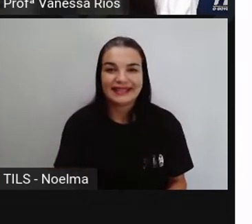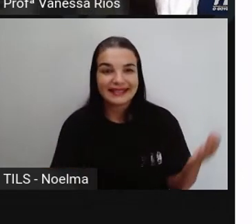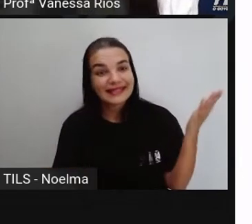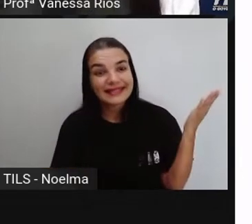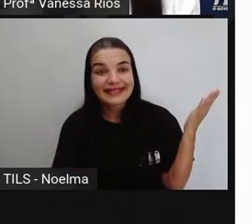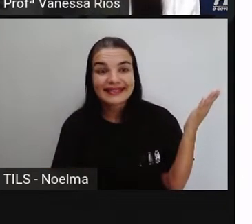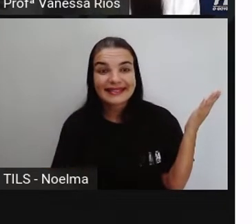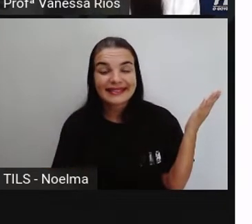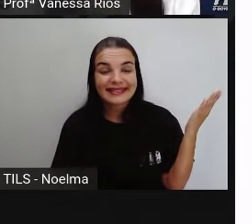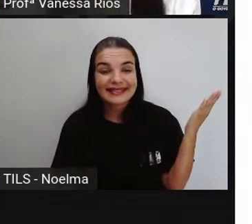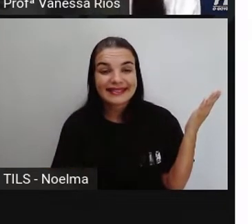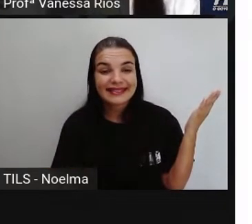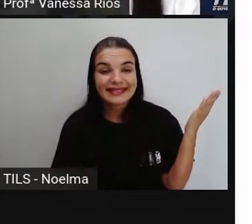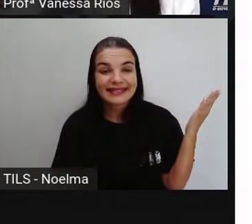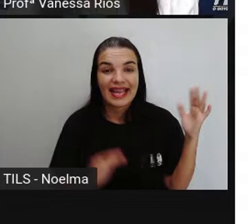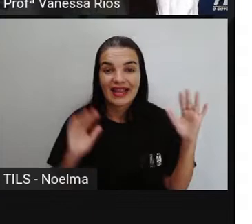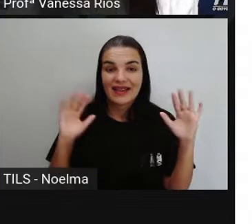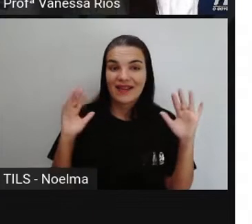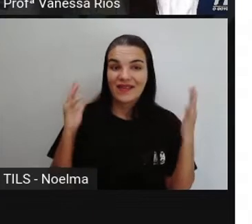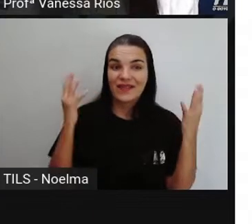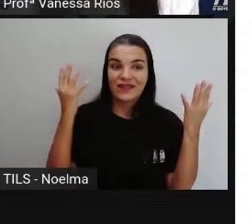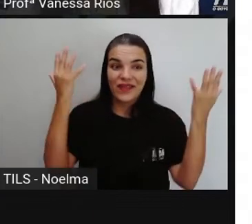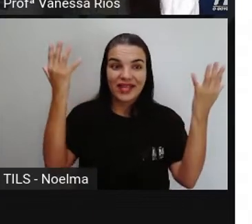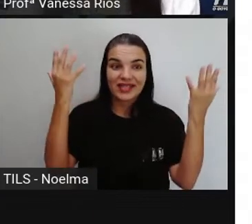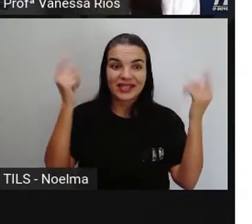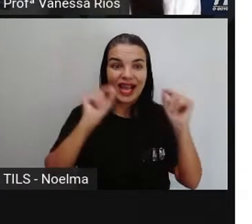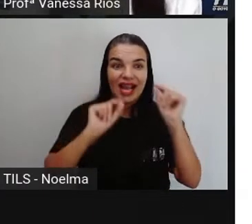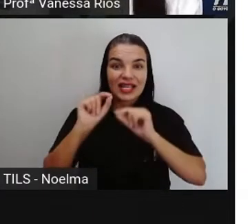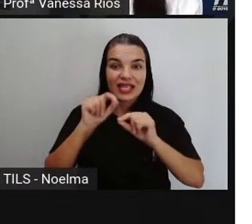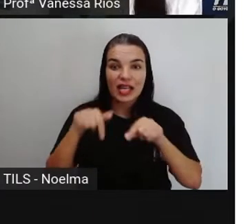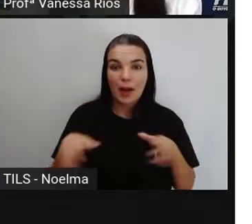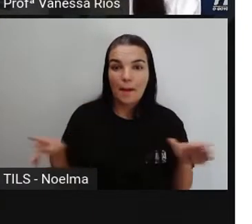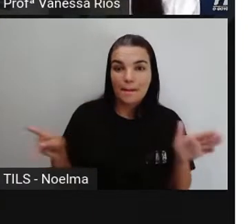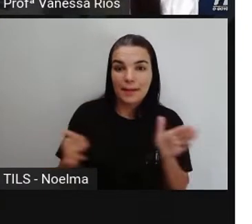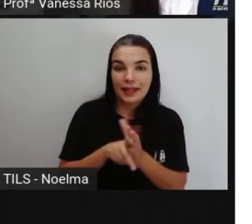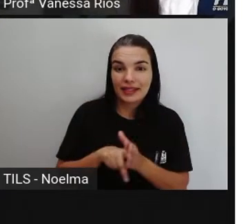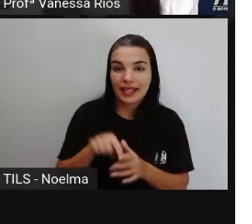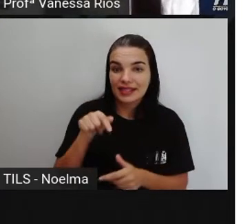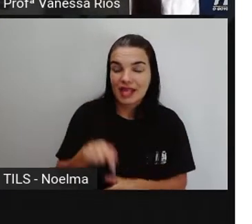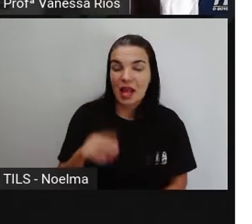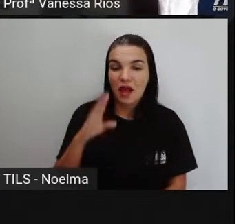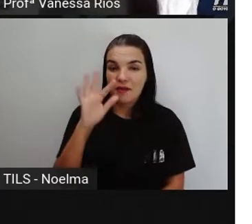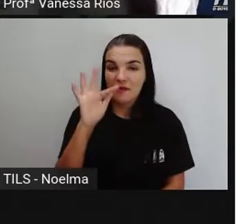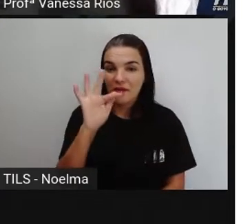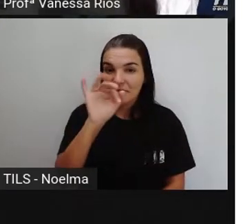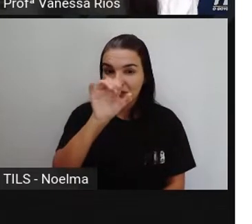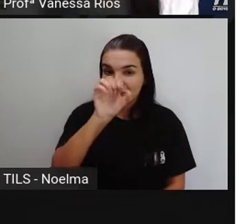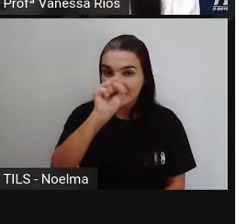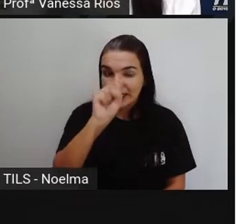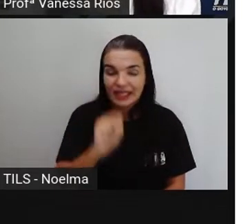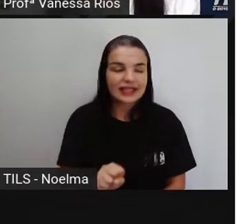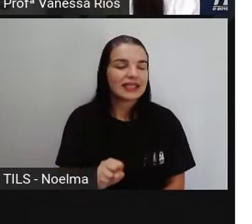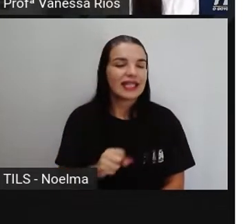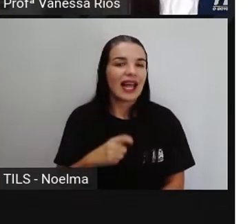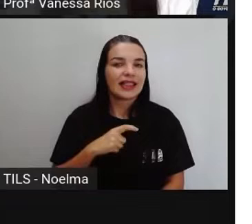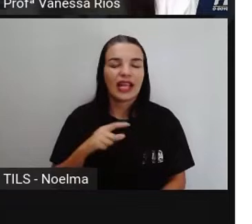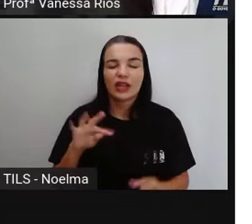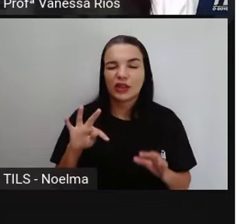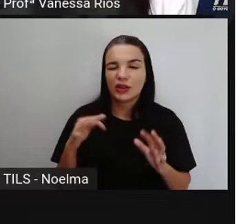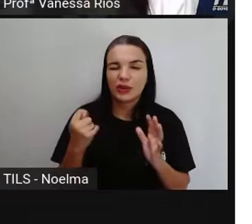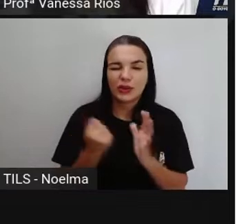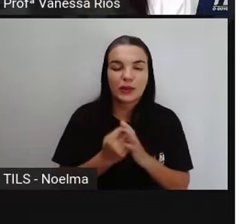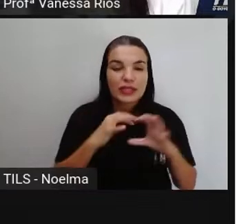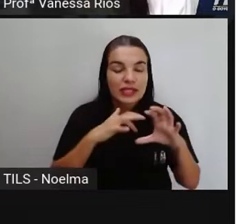E aí, essa festa é uma festa típica aqui de Feira de Santana, que traz aí todas as características